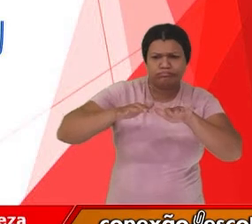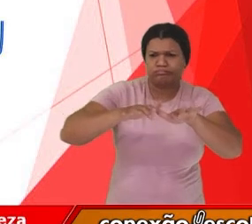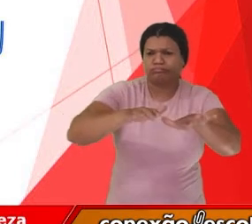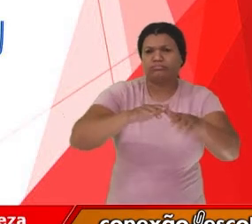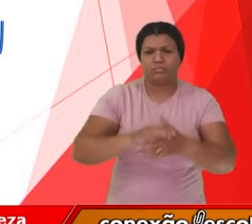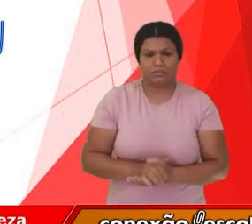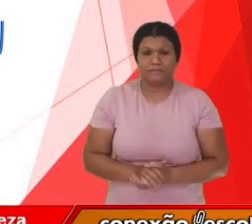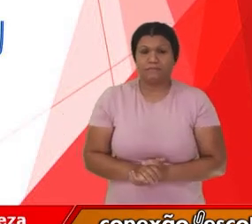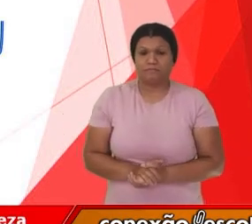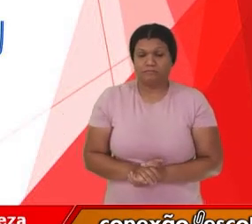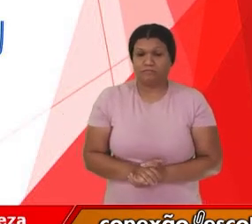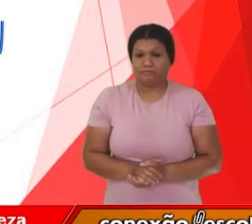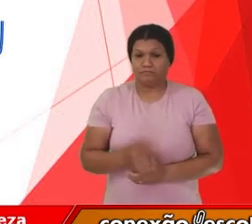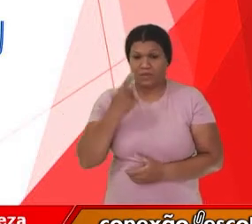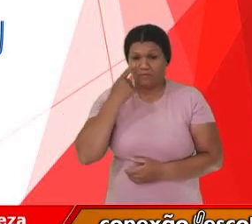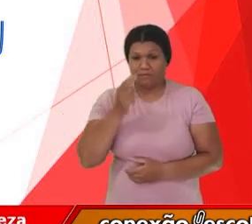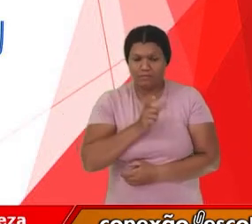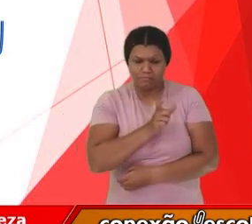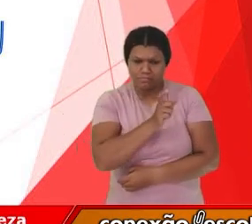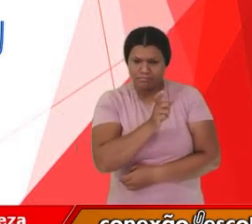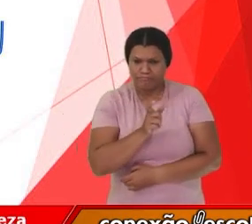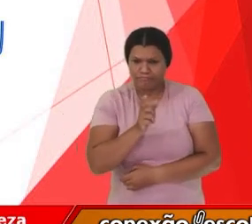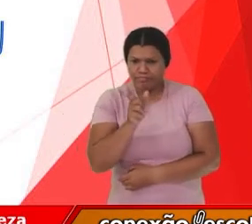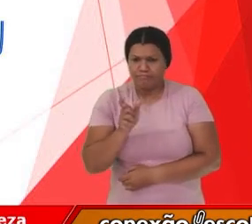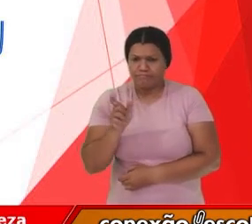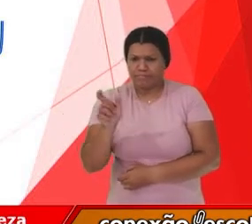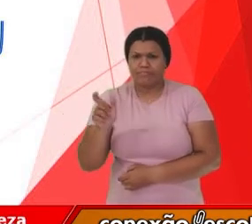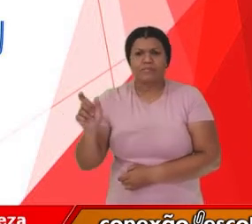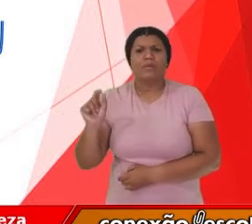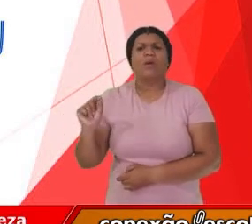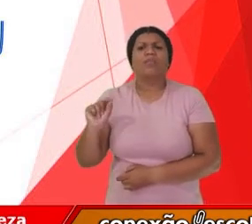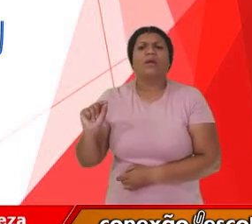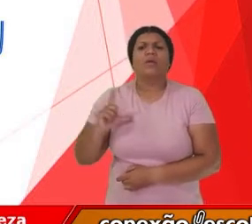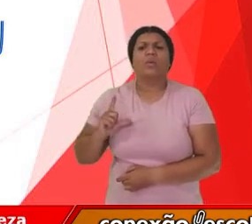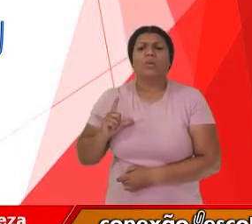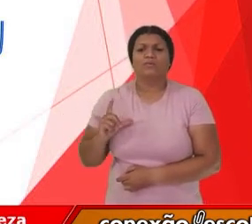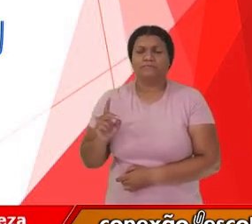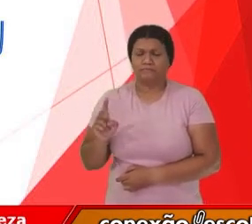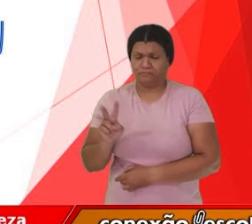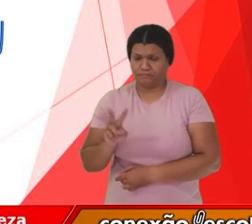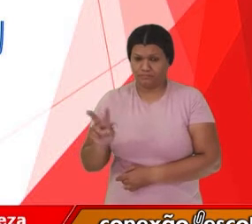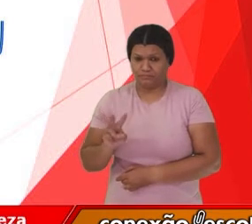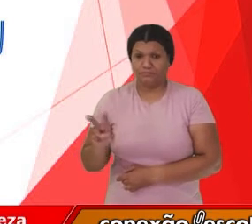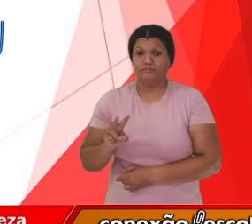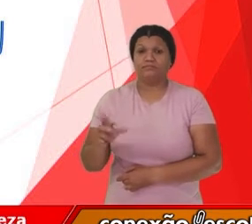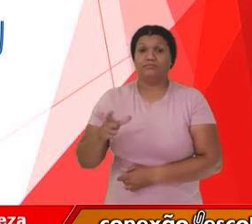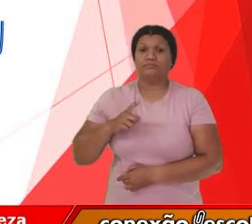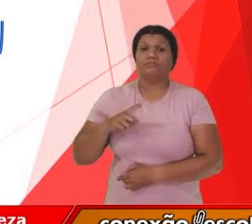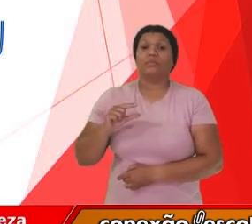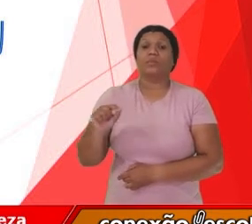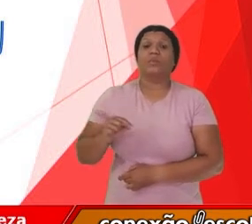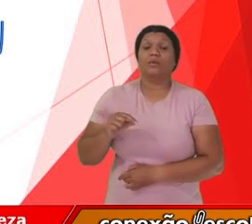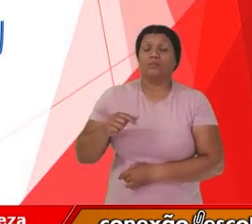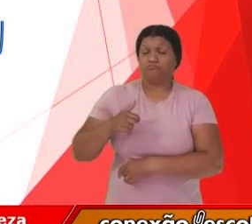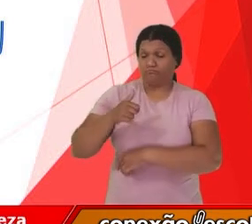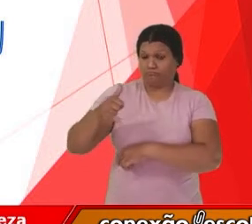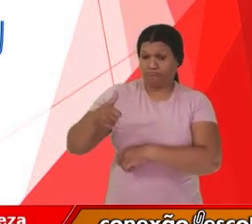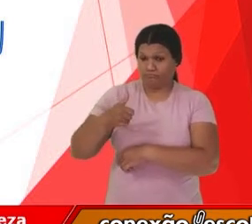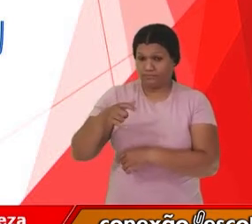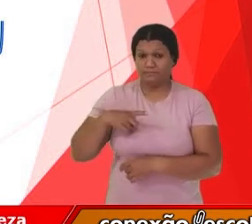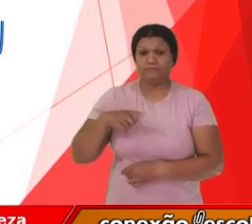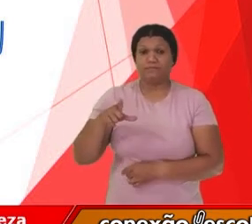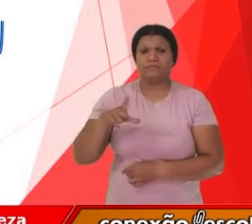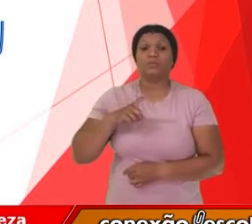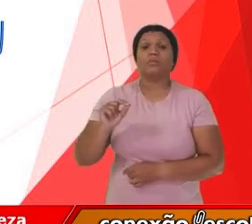Essa região aqui, rica em gordura, é chamada de extrato mielínico. E o extrato mielínico